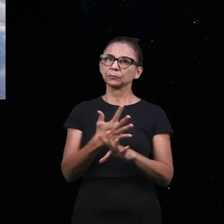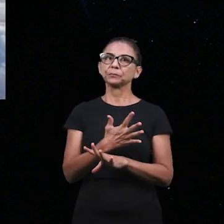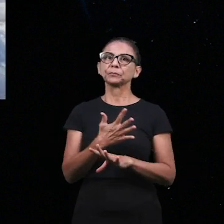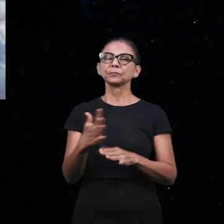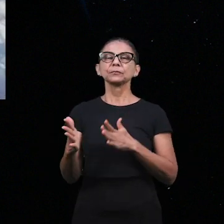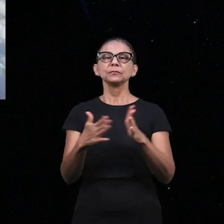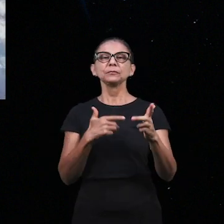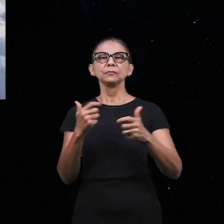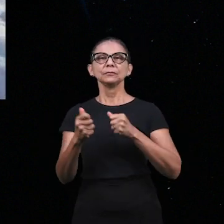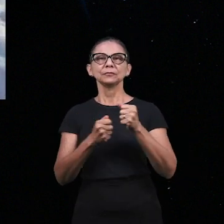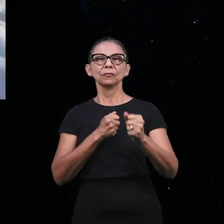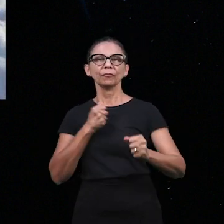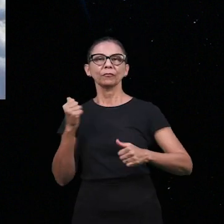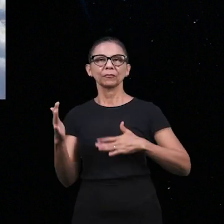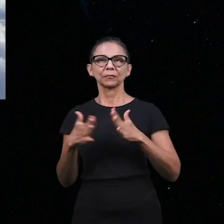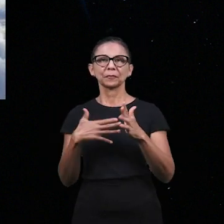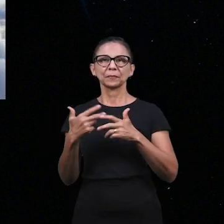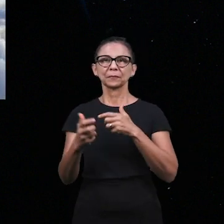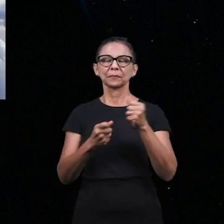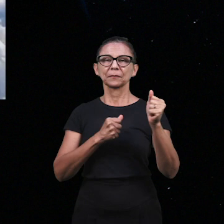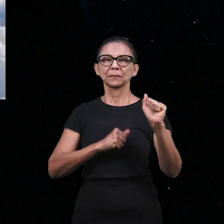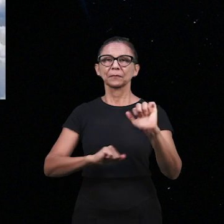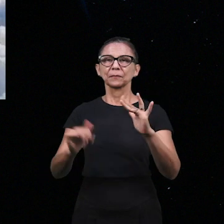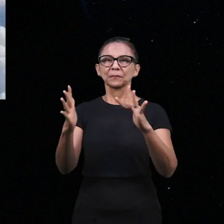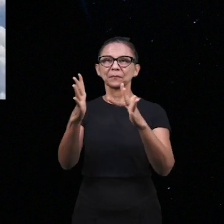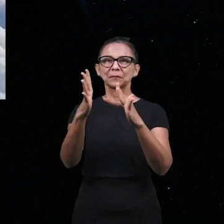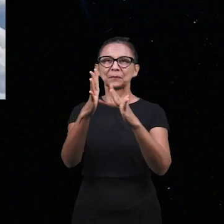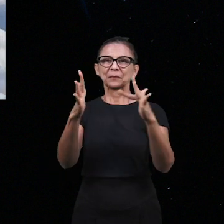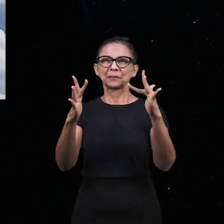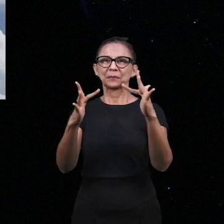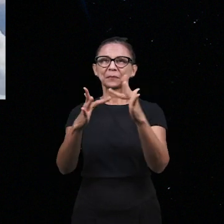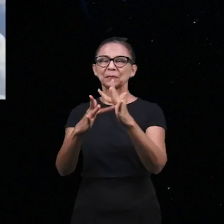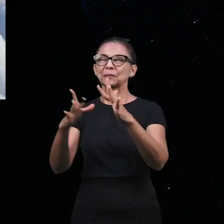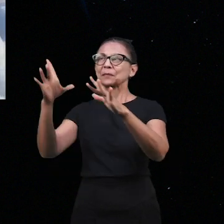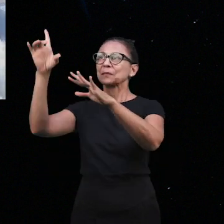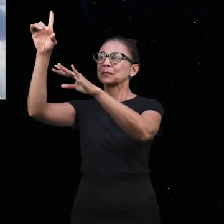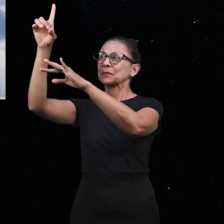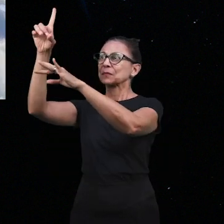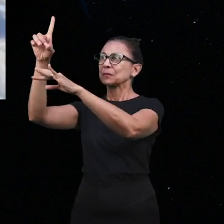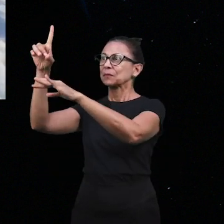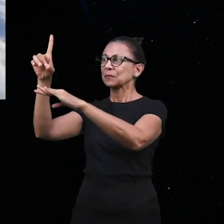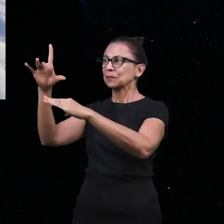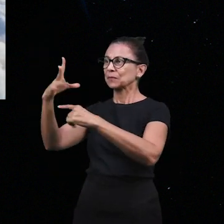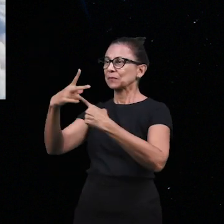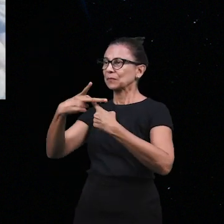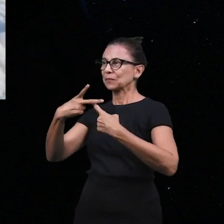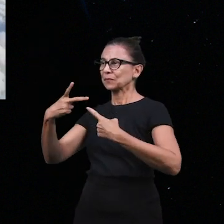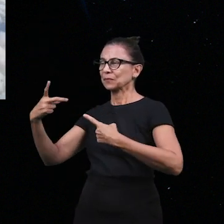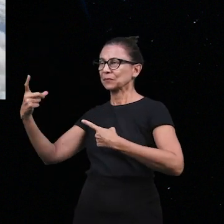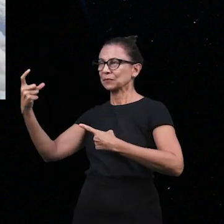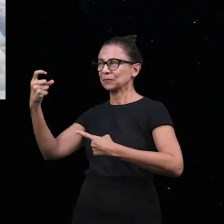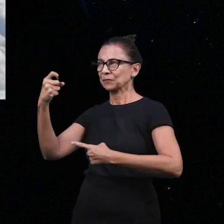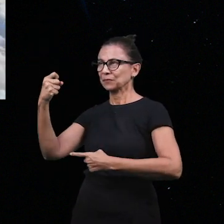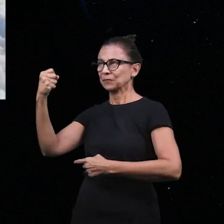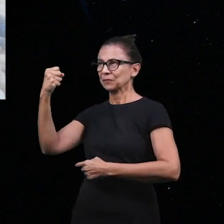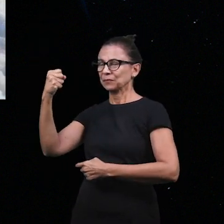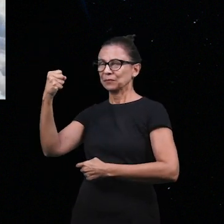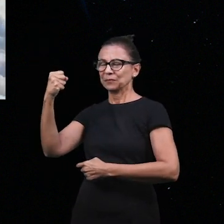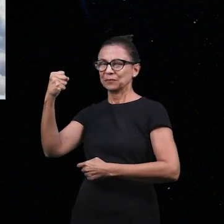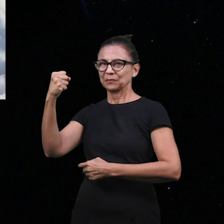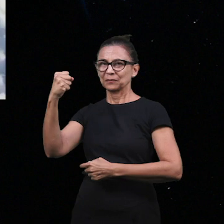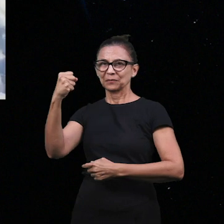Glória, glória, aleluia. Vencido tem